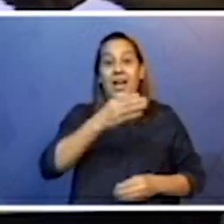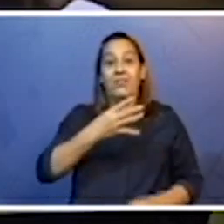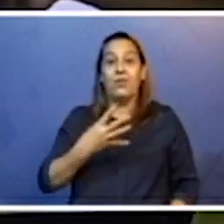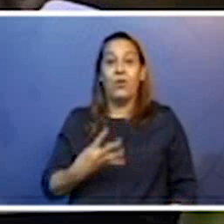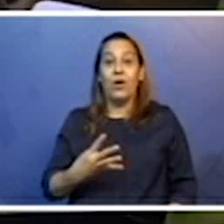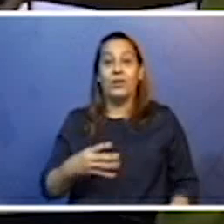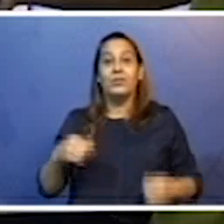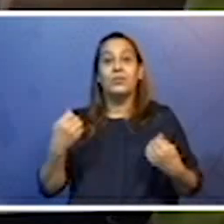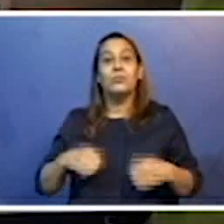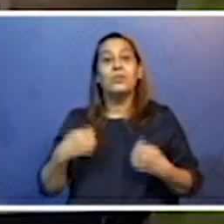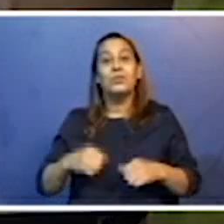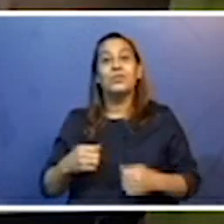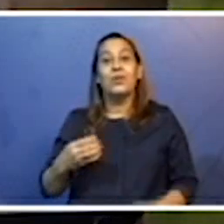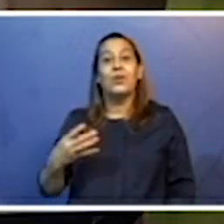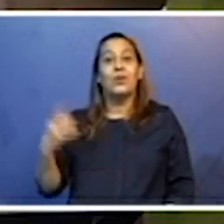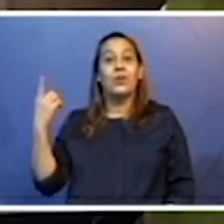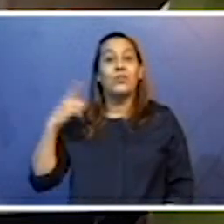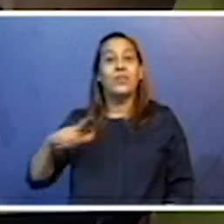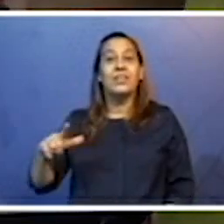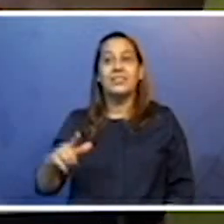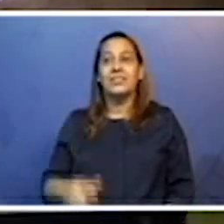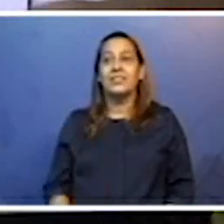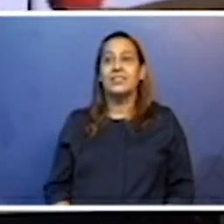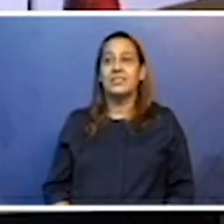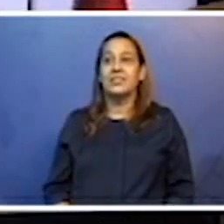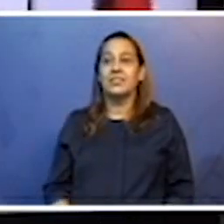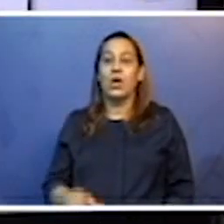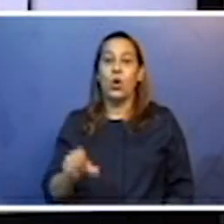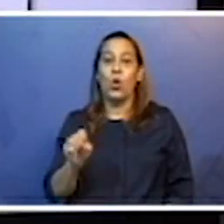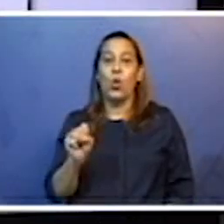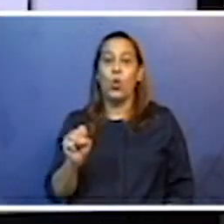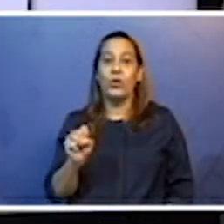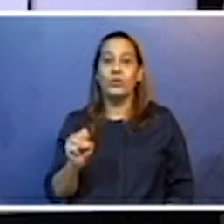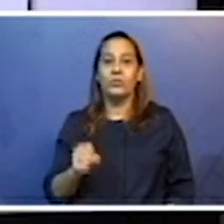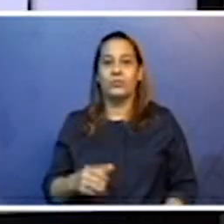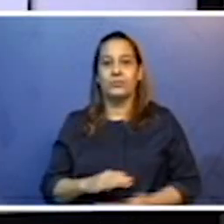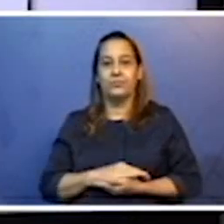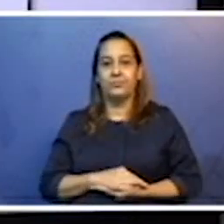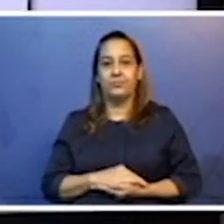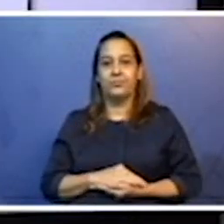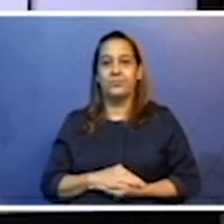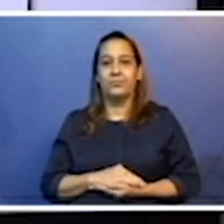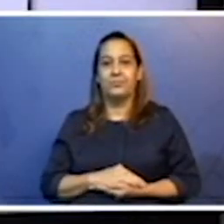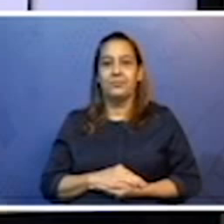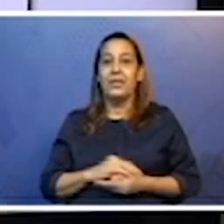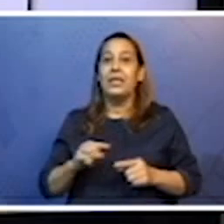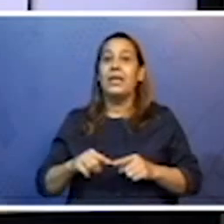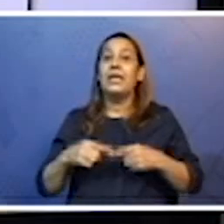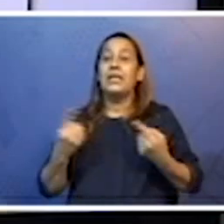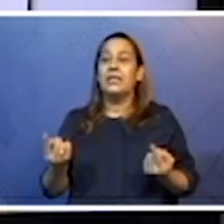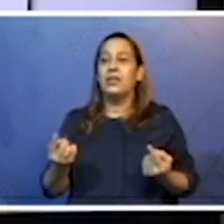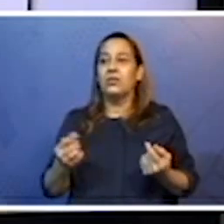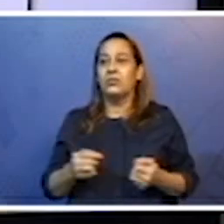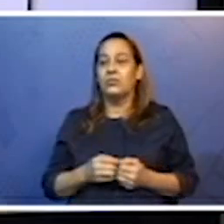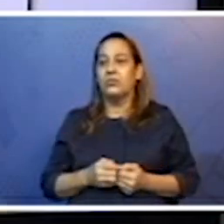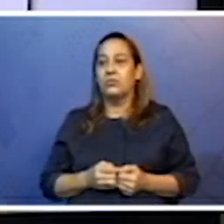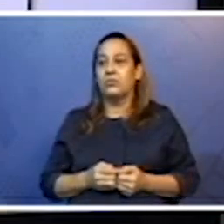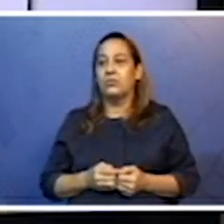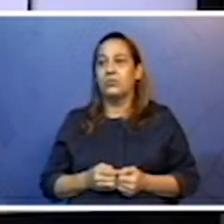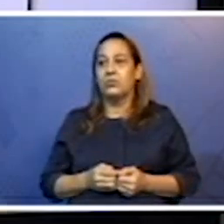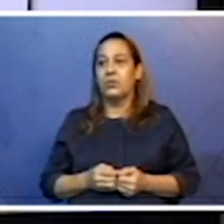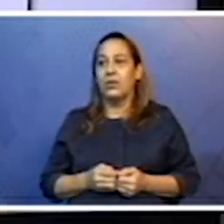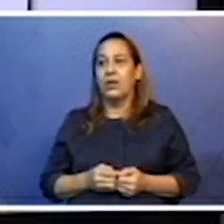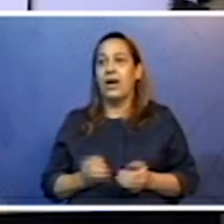aqui, recipiente 4 teve que ser enchido? Oito vezes. Então ficou desse jeito,